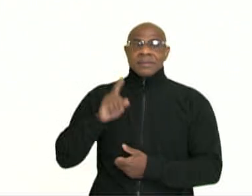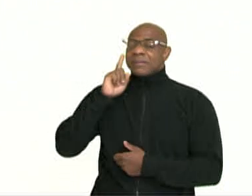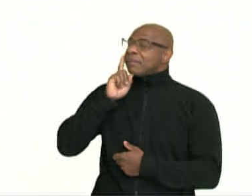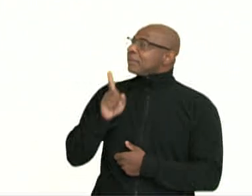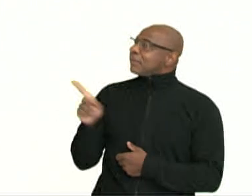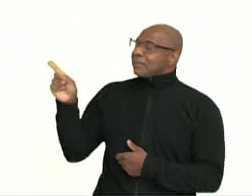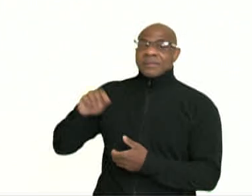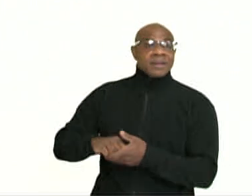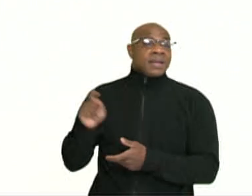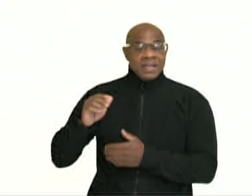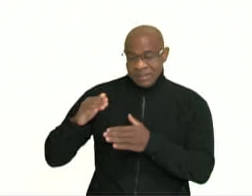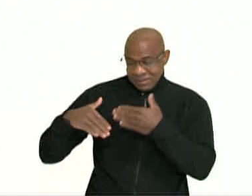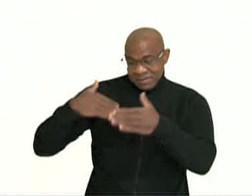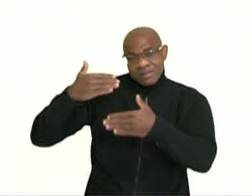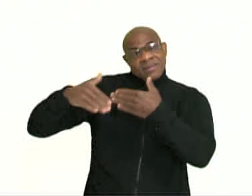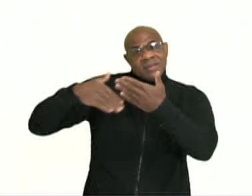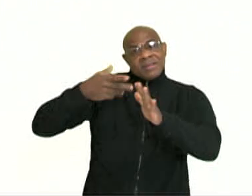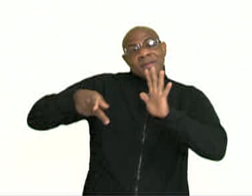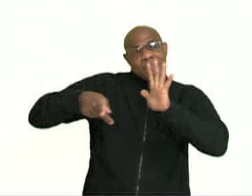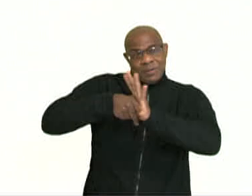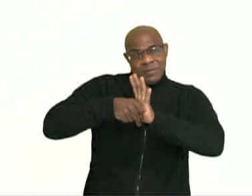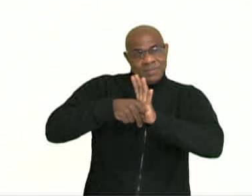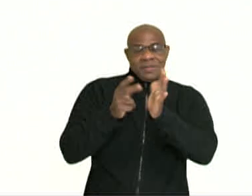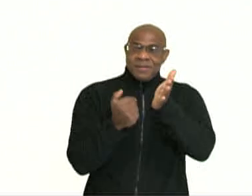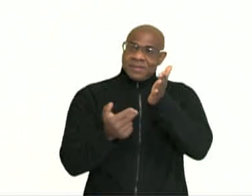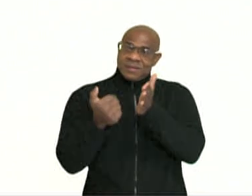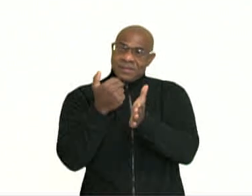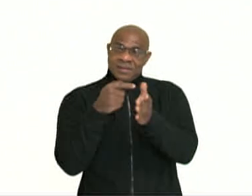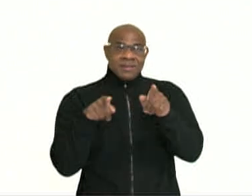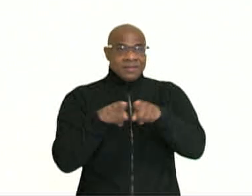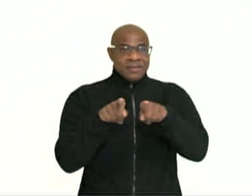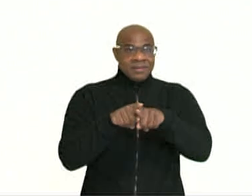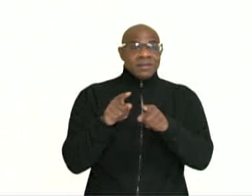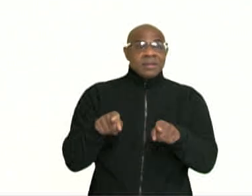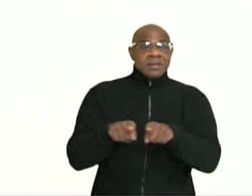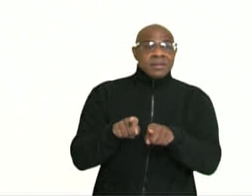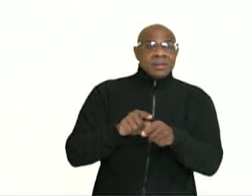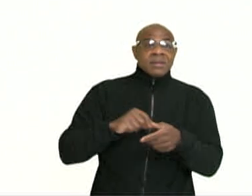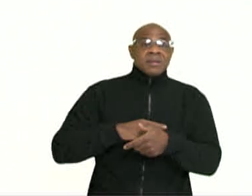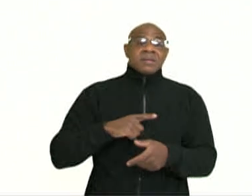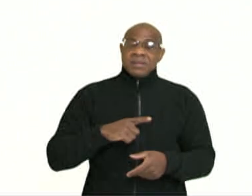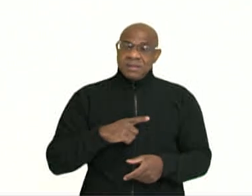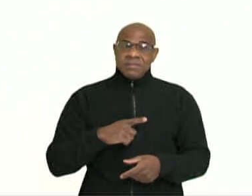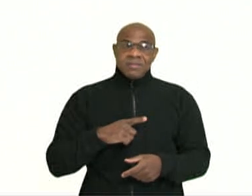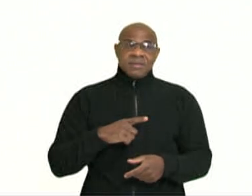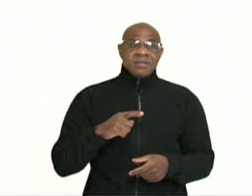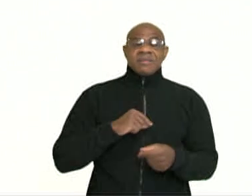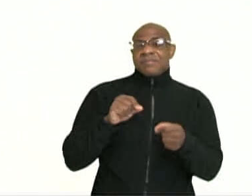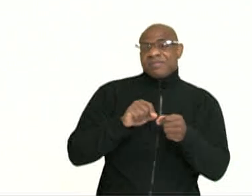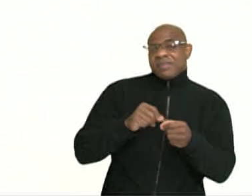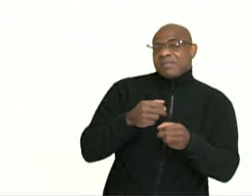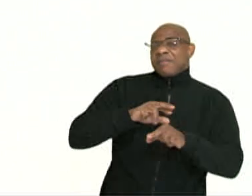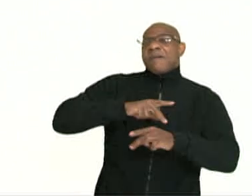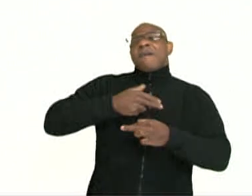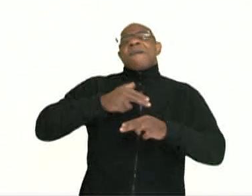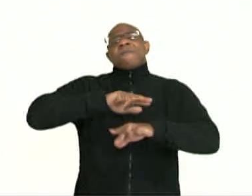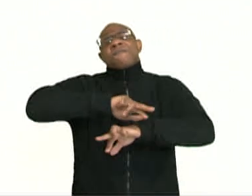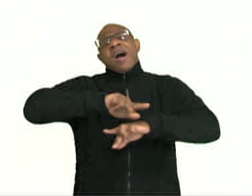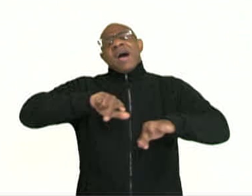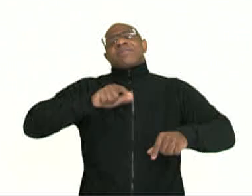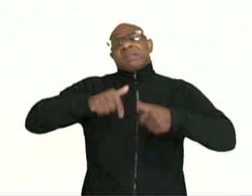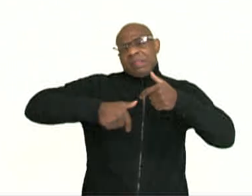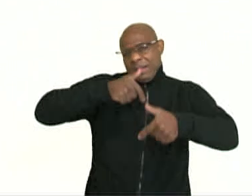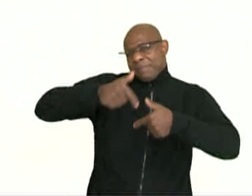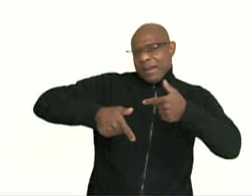Ele desenvolveu o processo próprio de estilogravura em polocromia e produziu vários séries de trabalhos revelando sua